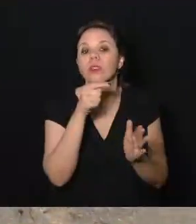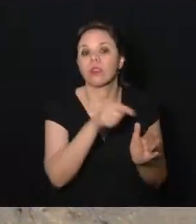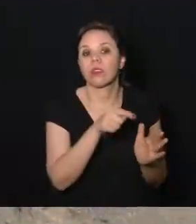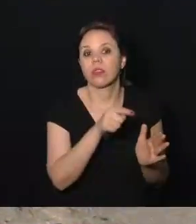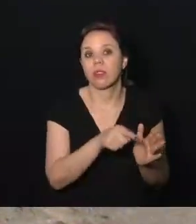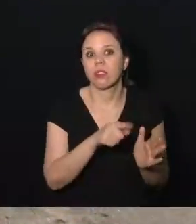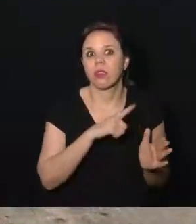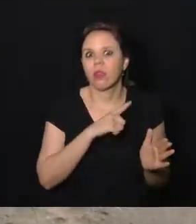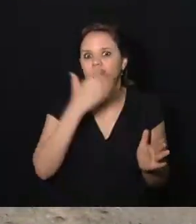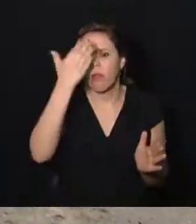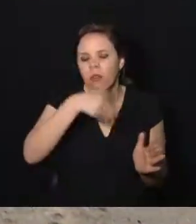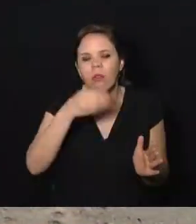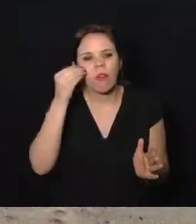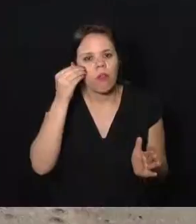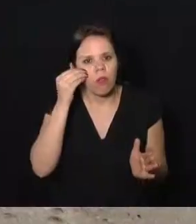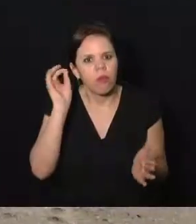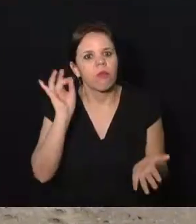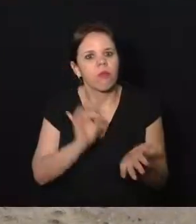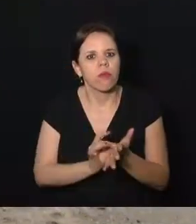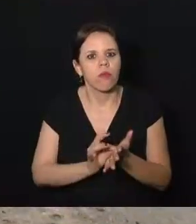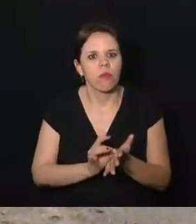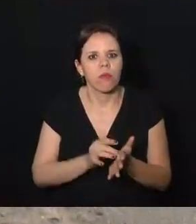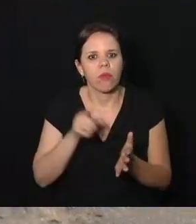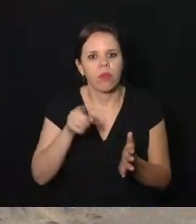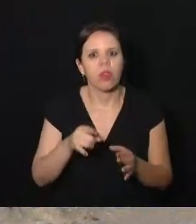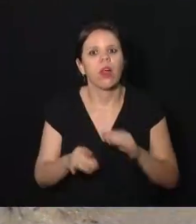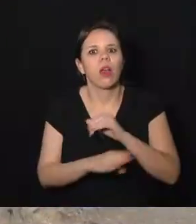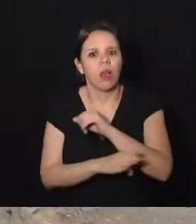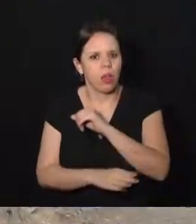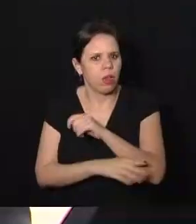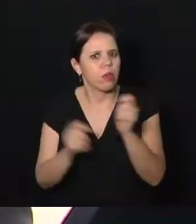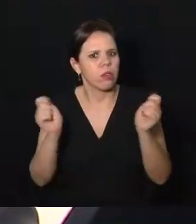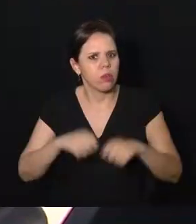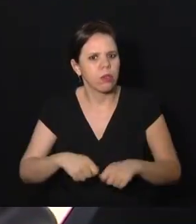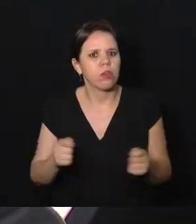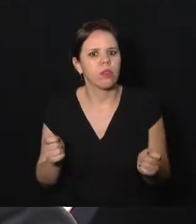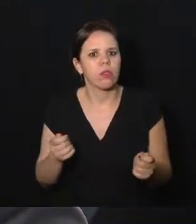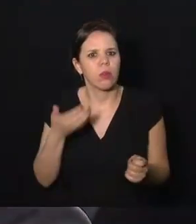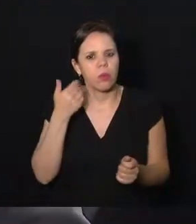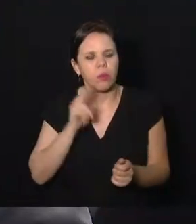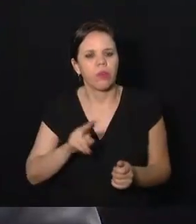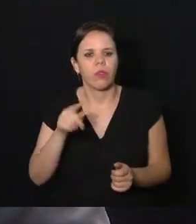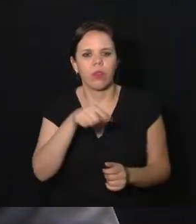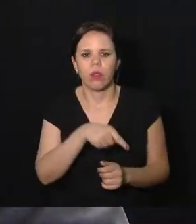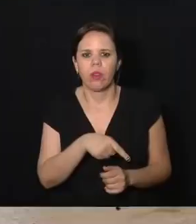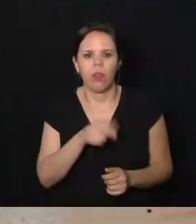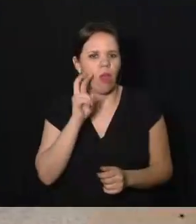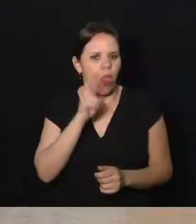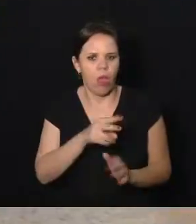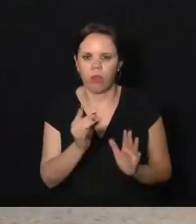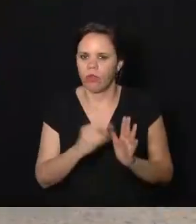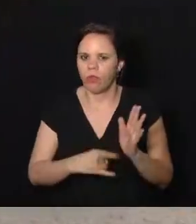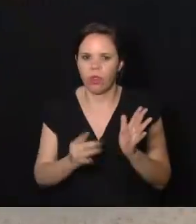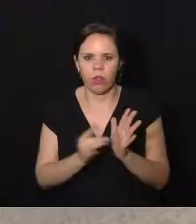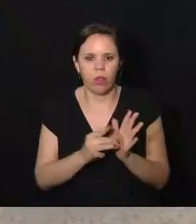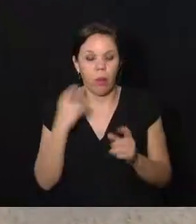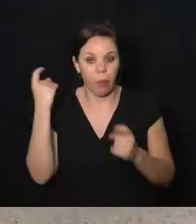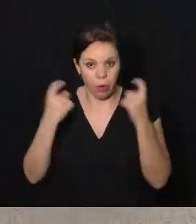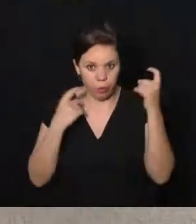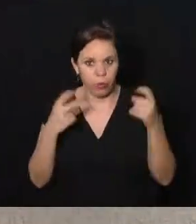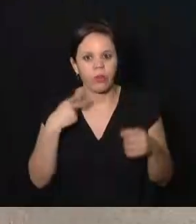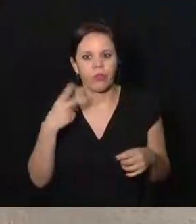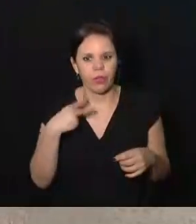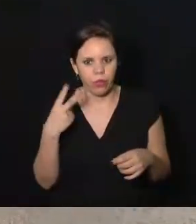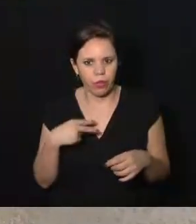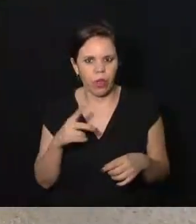quem atestou que realmente aquela ponte está ou não em condições. E eu não vi esse laudo. A preocupação do